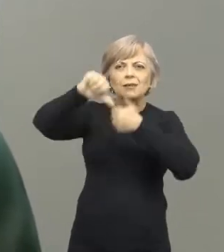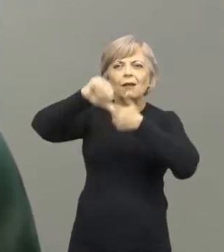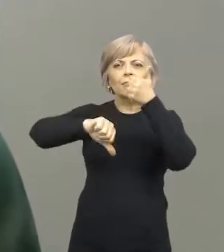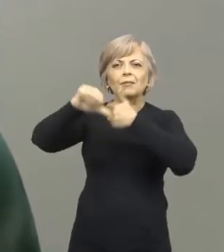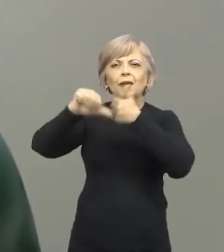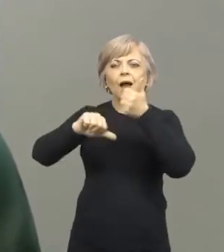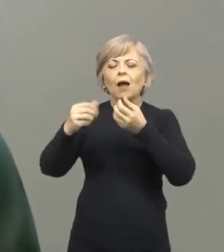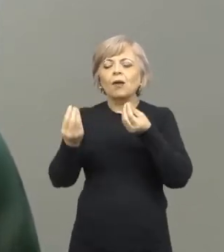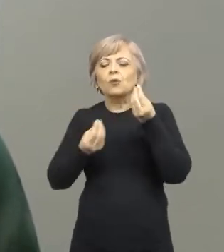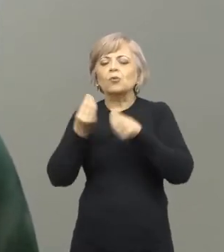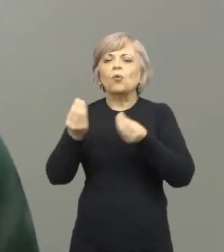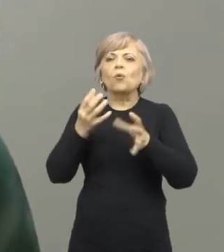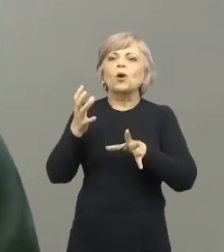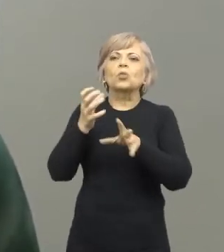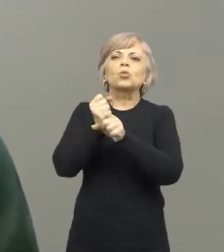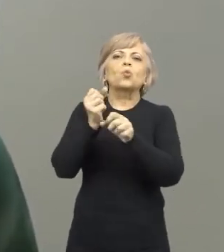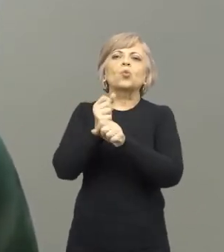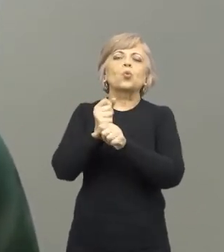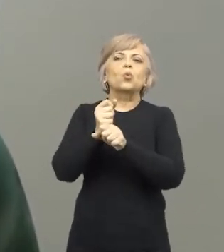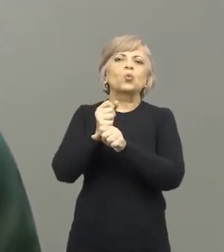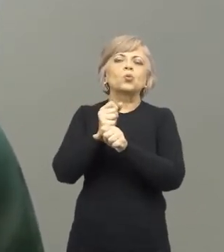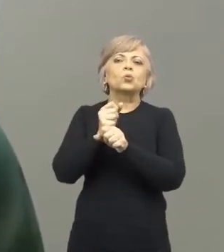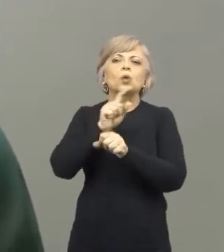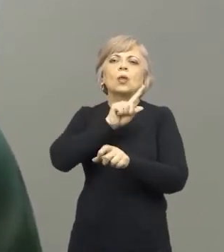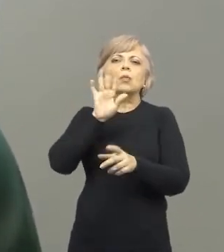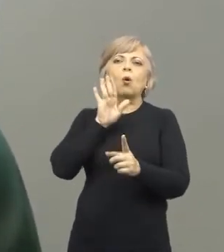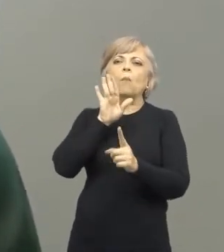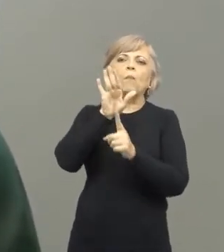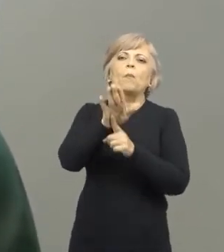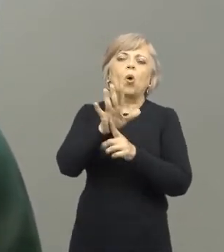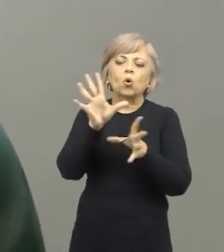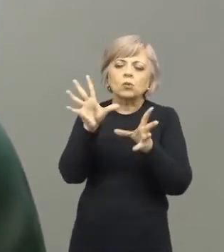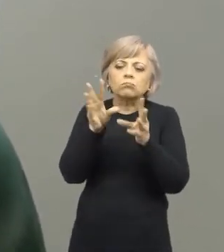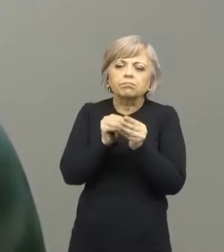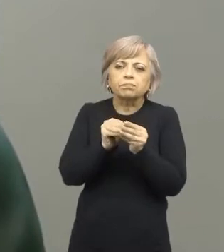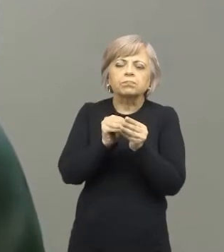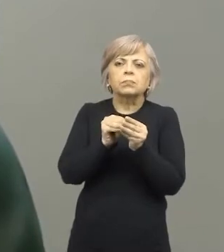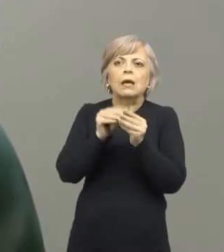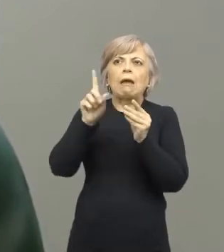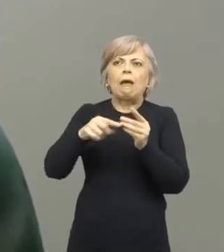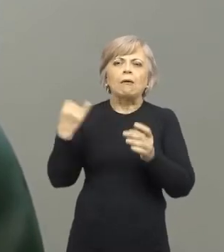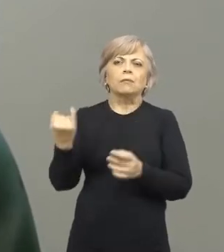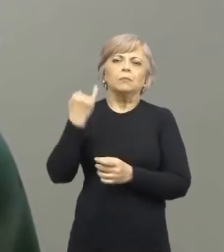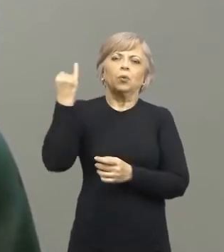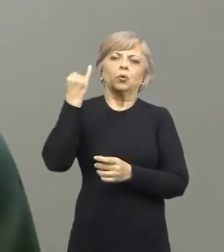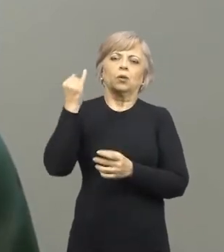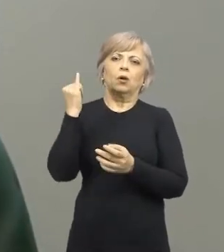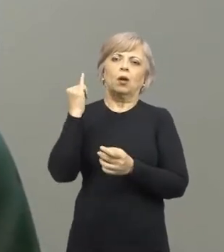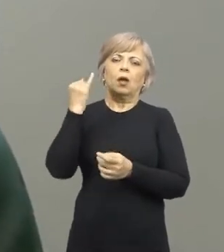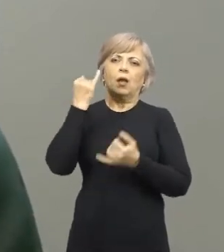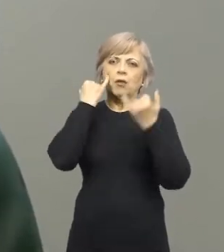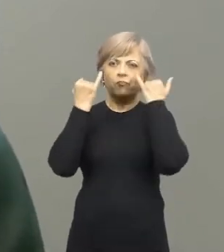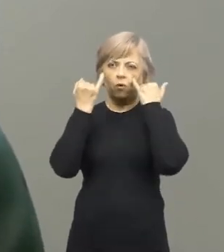Números não exprimem a riqueza da informação, exprimem apenas números. Então a gente